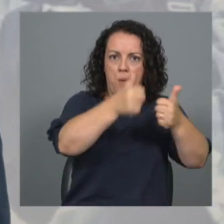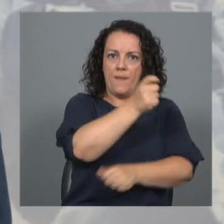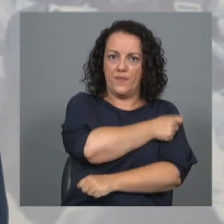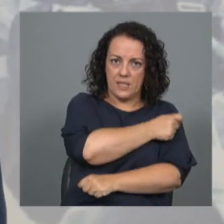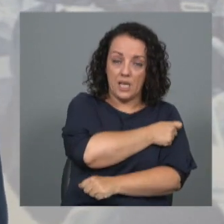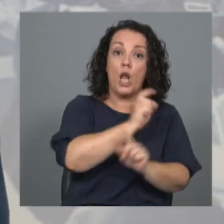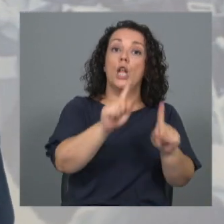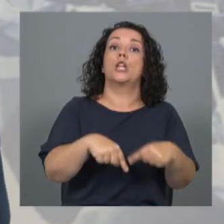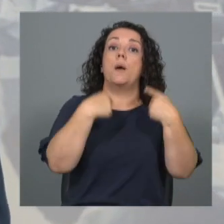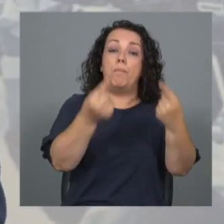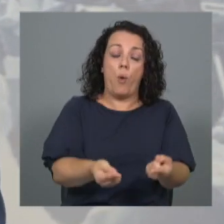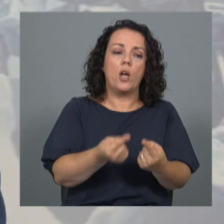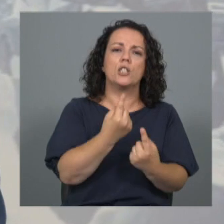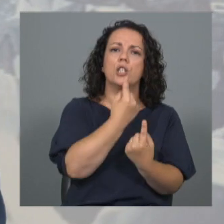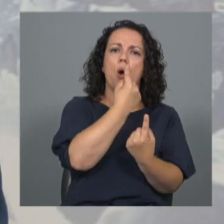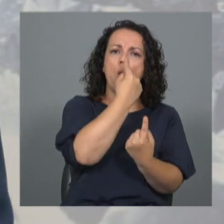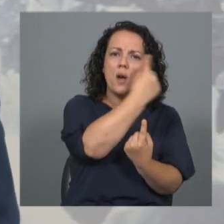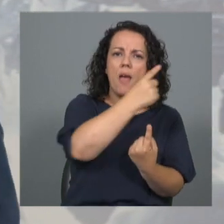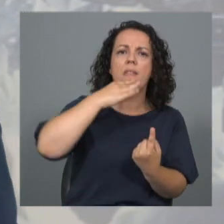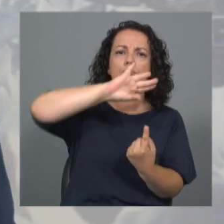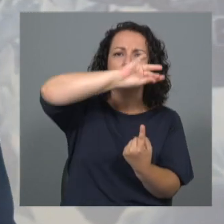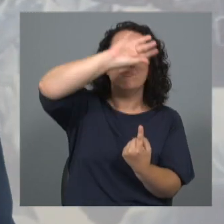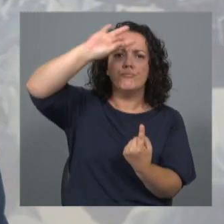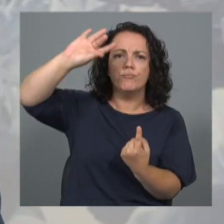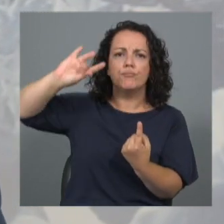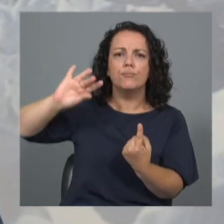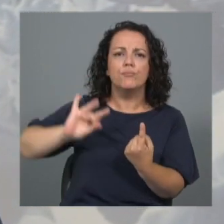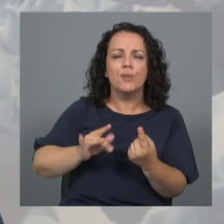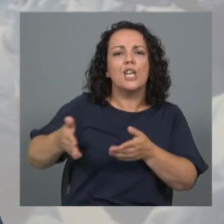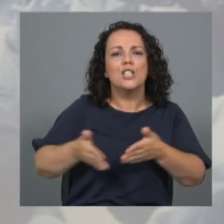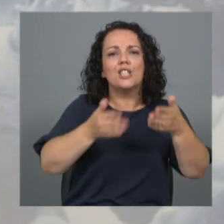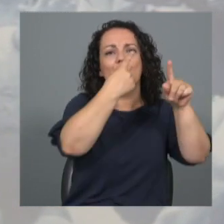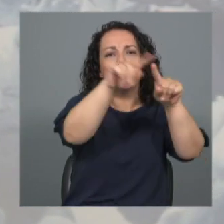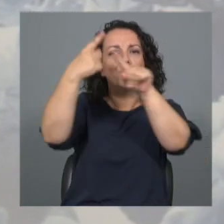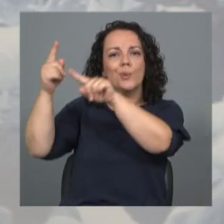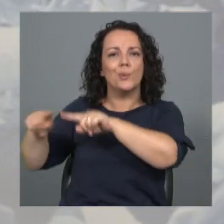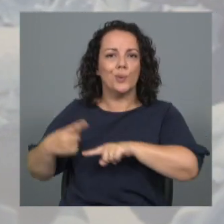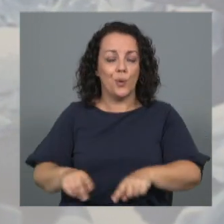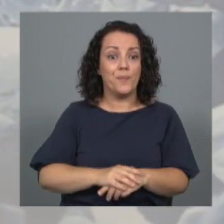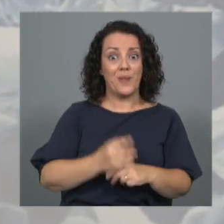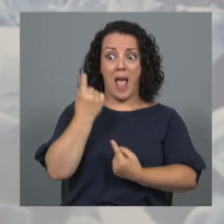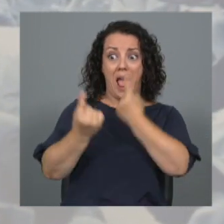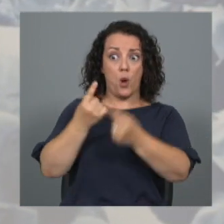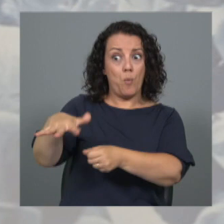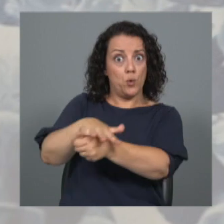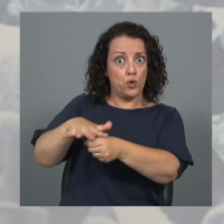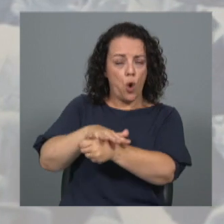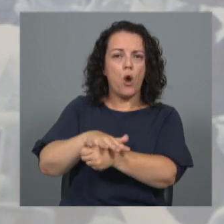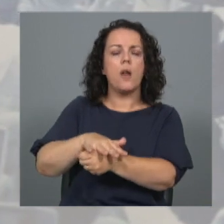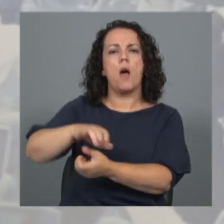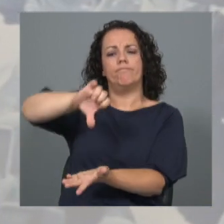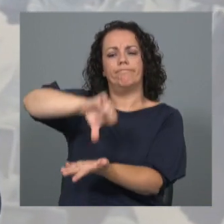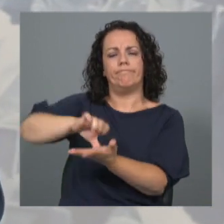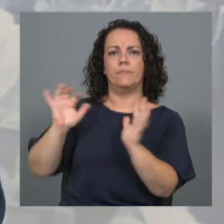cada local, em cada concelho, foi adequada a estratégia. Em alguns sítios foi mesmo sítios específicos para a vacinação de alguns